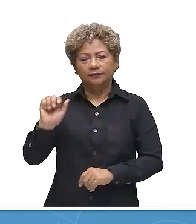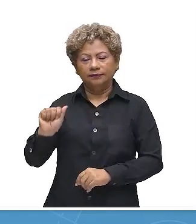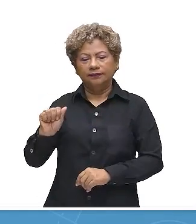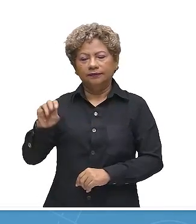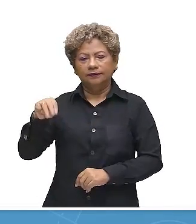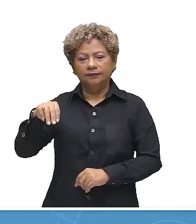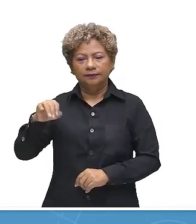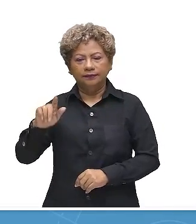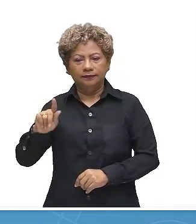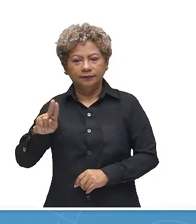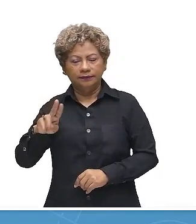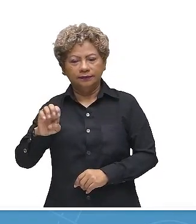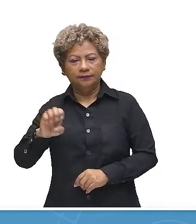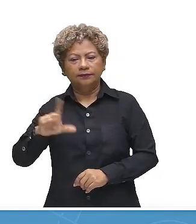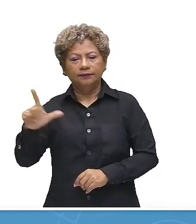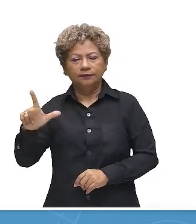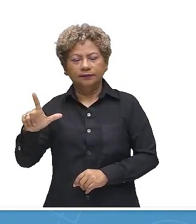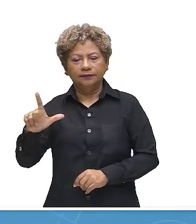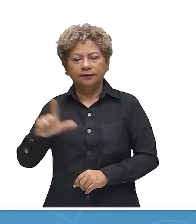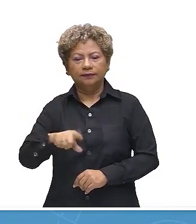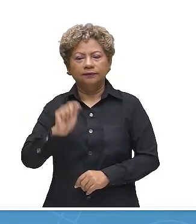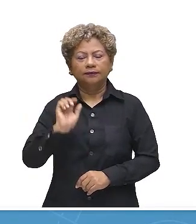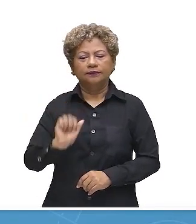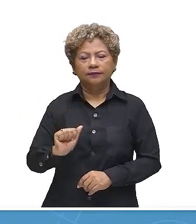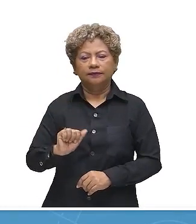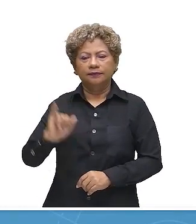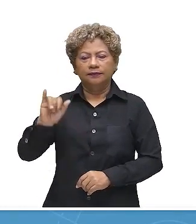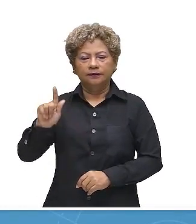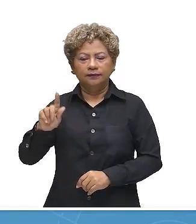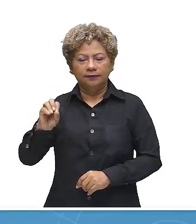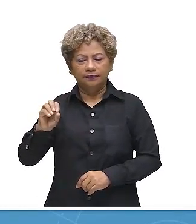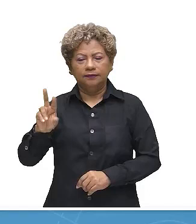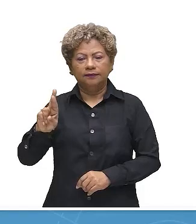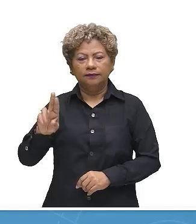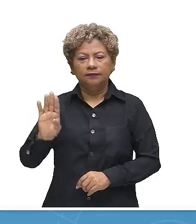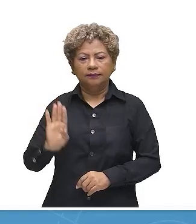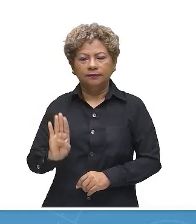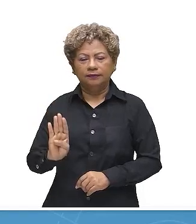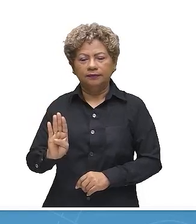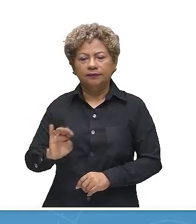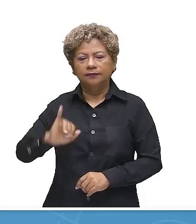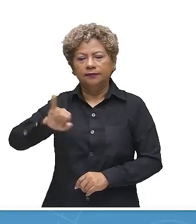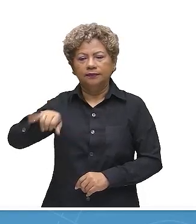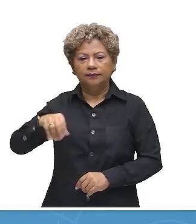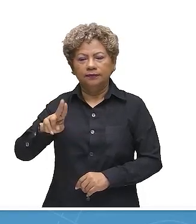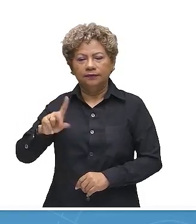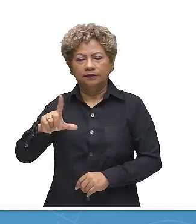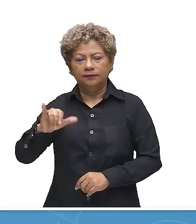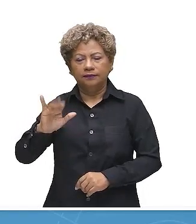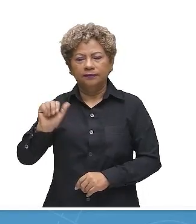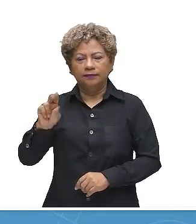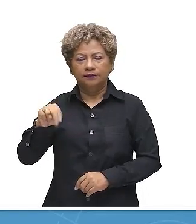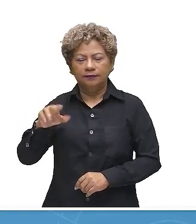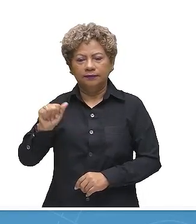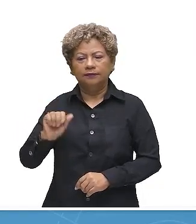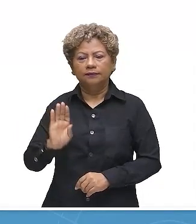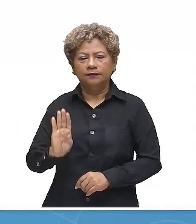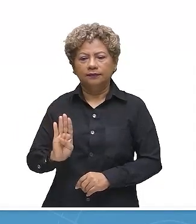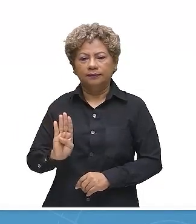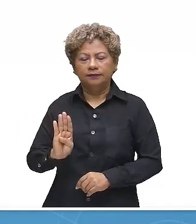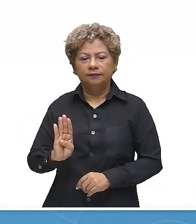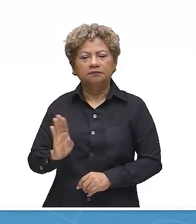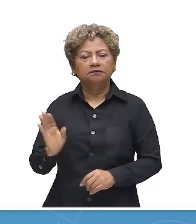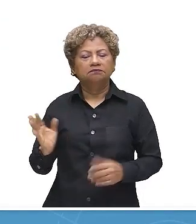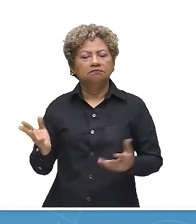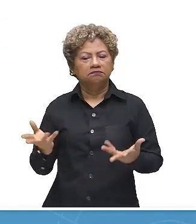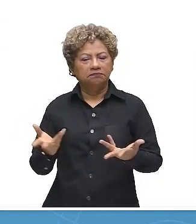Miguel, letra A, Igor, copo B, Juliana, copo B. Muito bem,